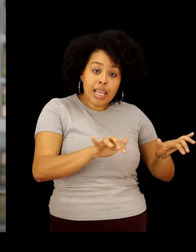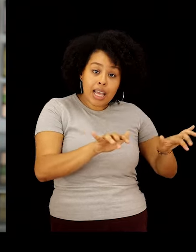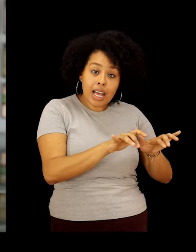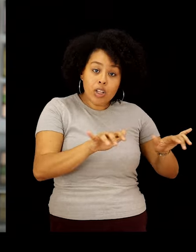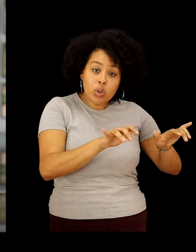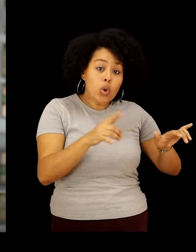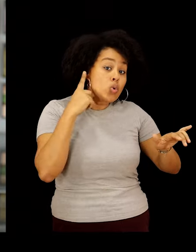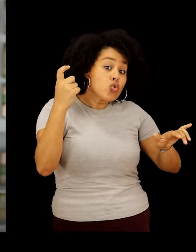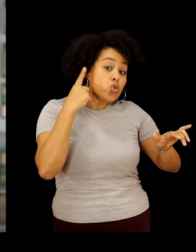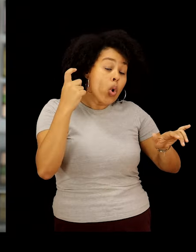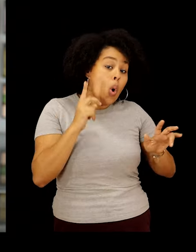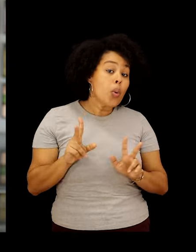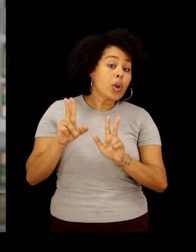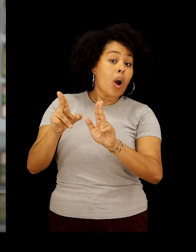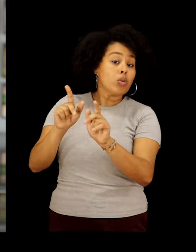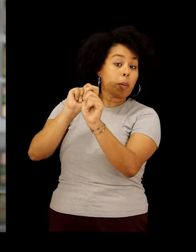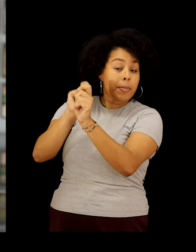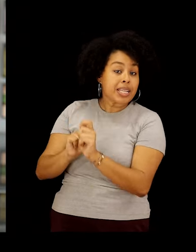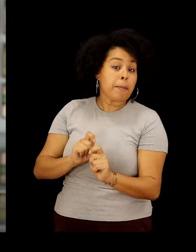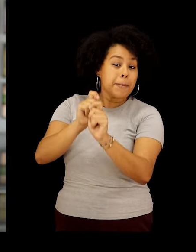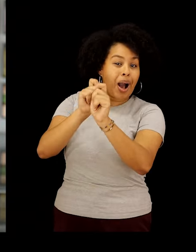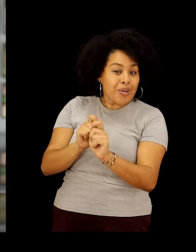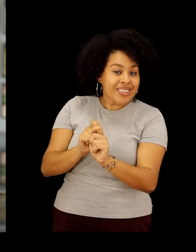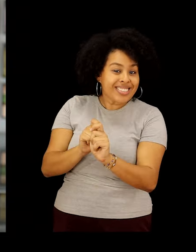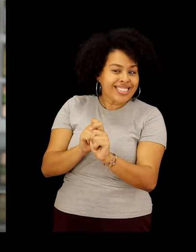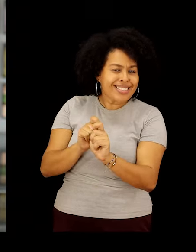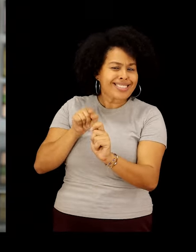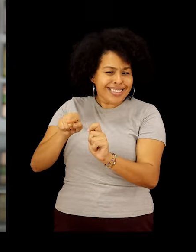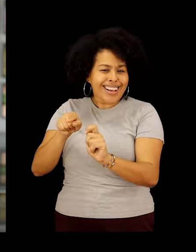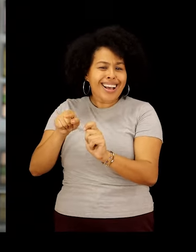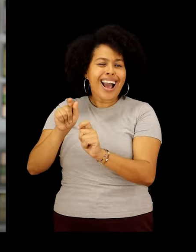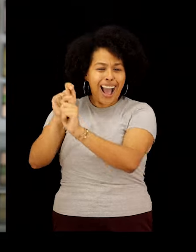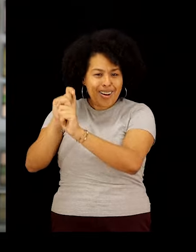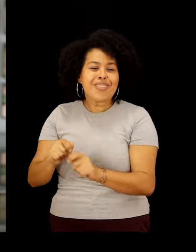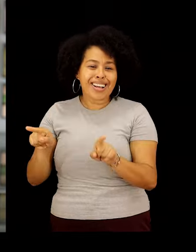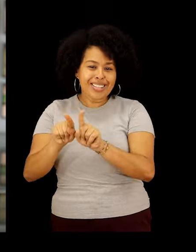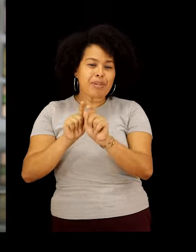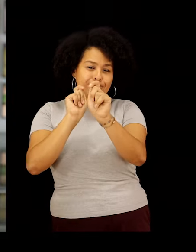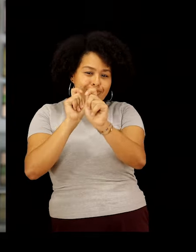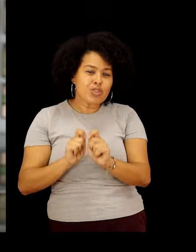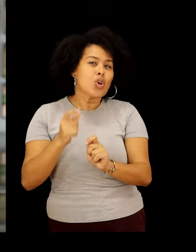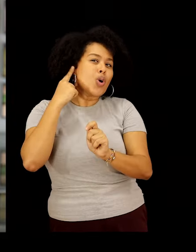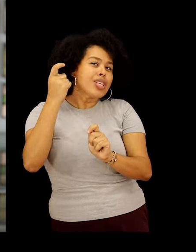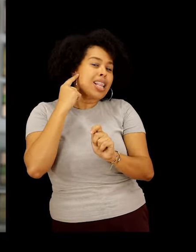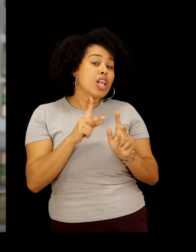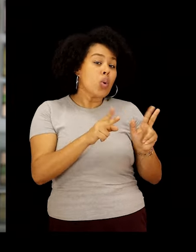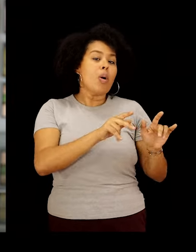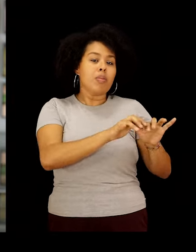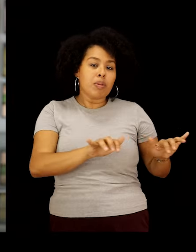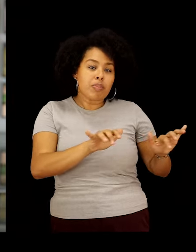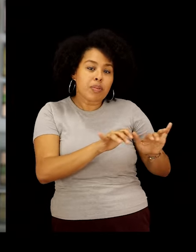ele faz um birimbau. E Naná tantas vezes fez do birimbau, piano, tantas coisas.